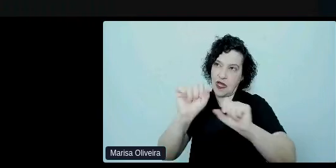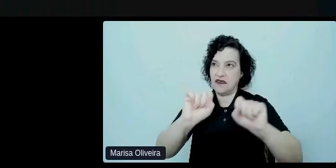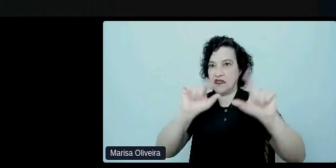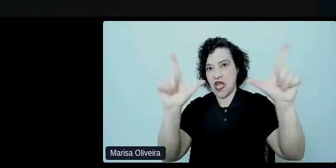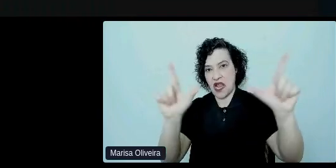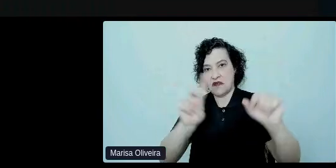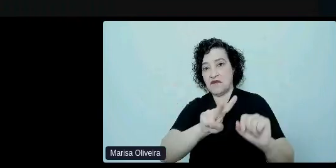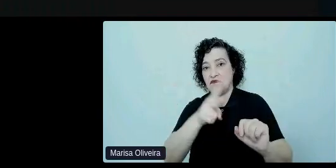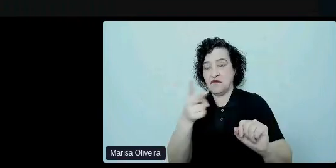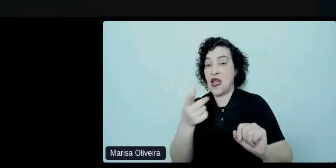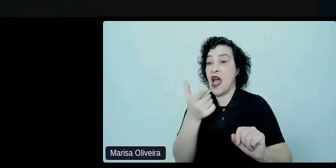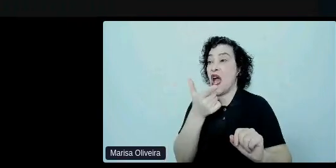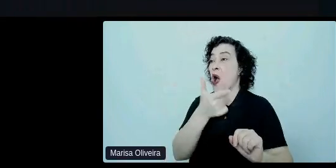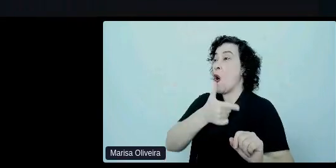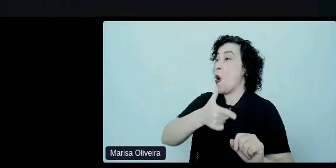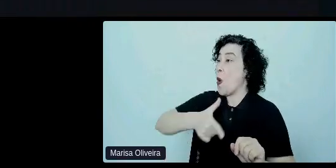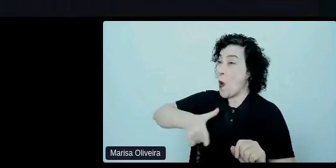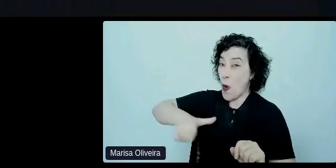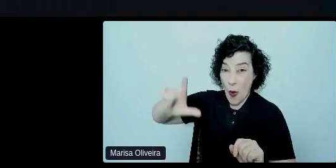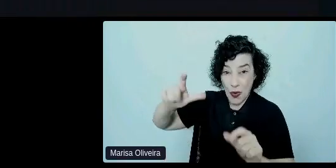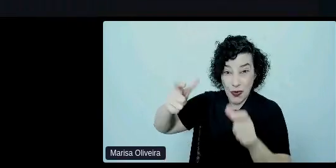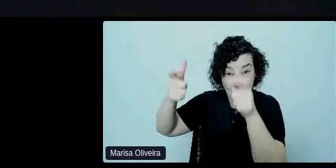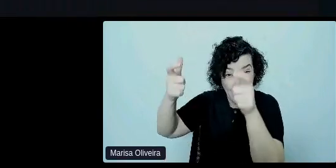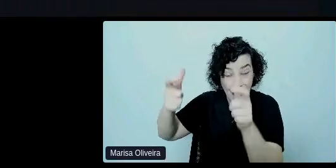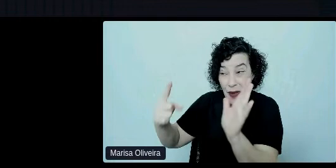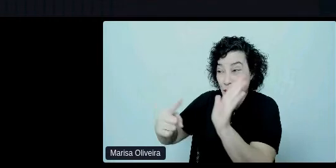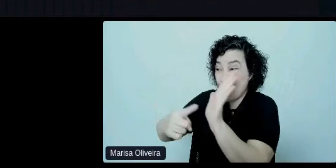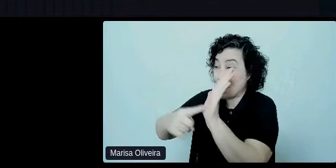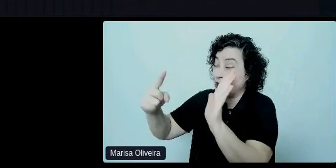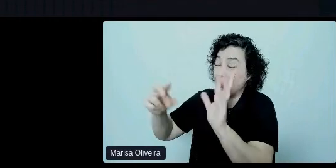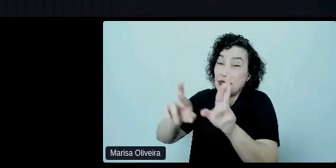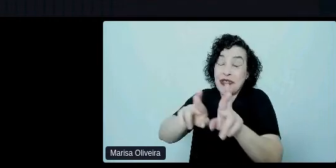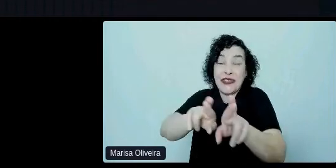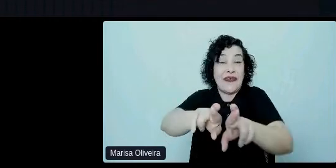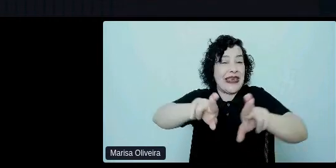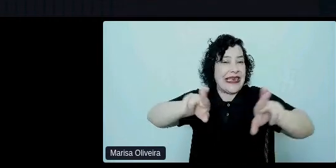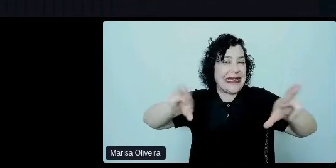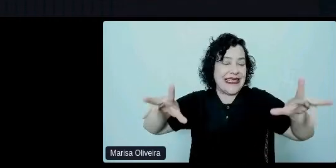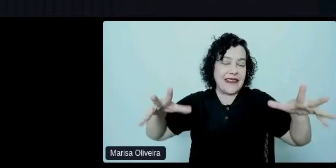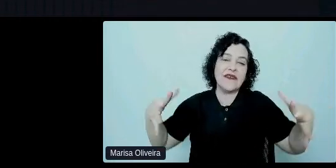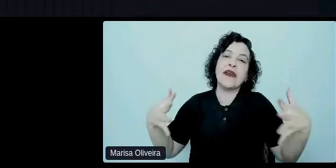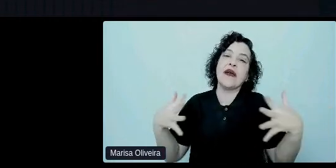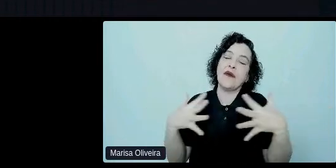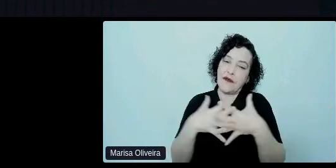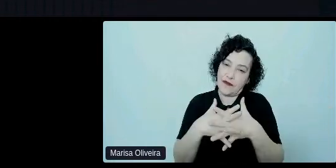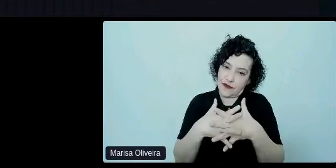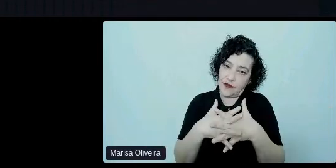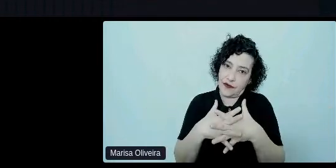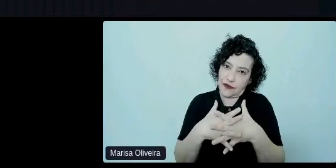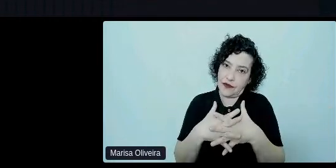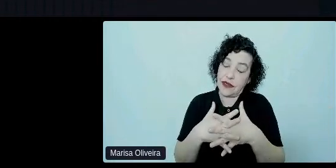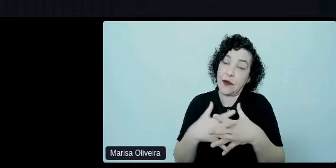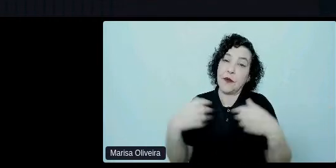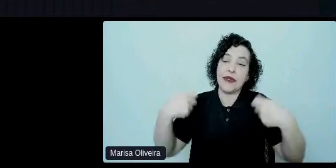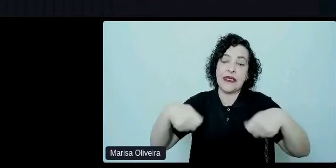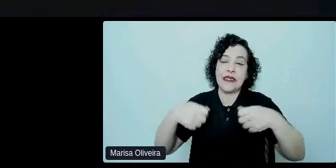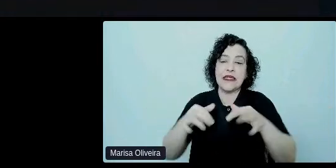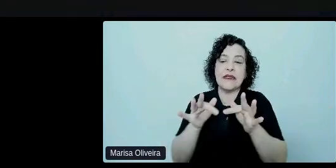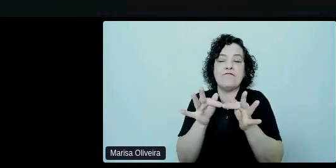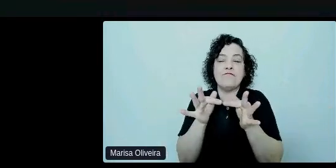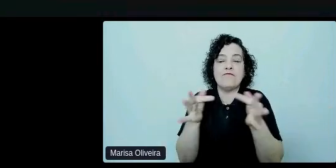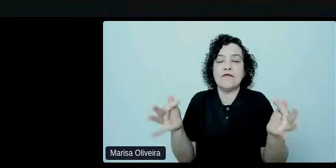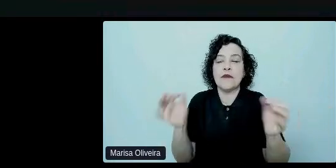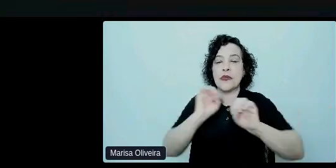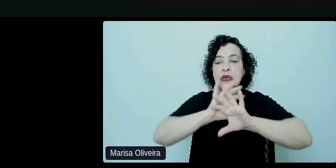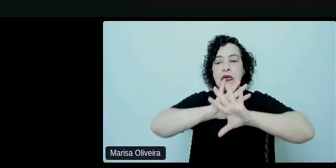uma ação totalmente diferente. E aqui eu quero trazer mais o faça o seu site de